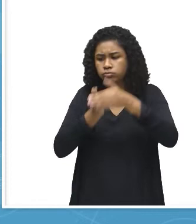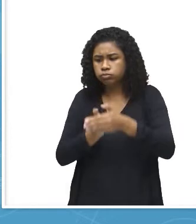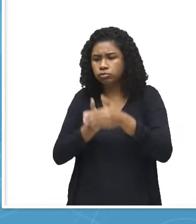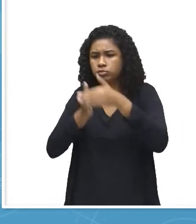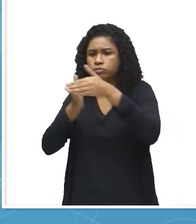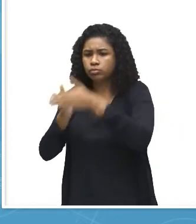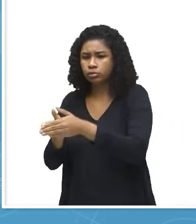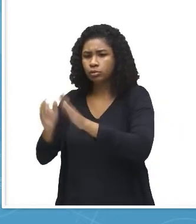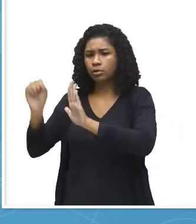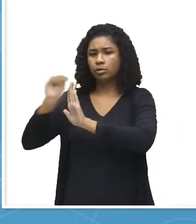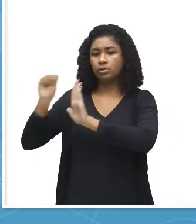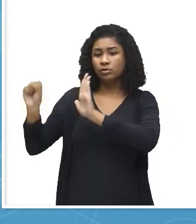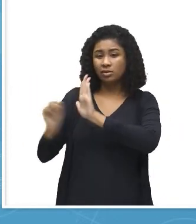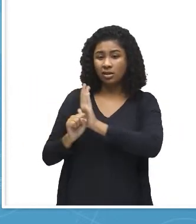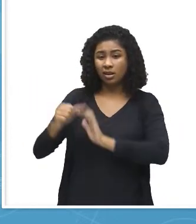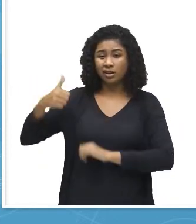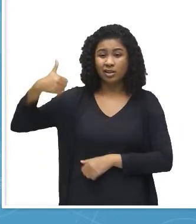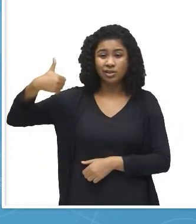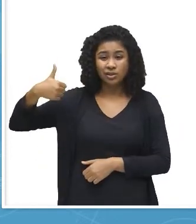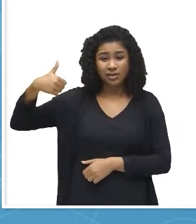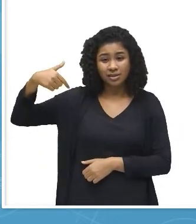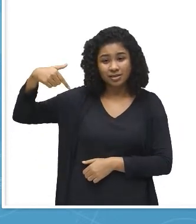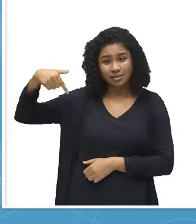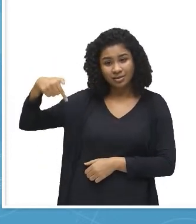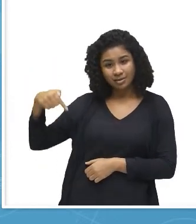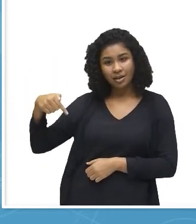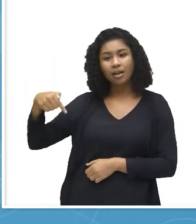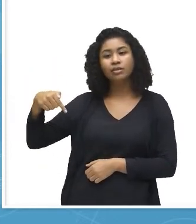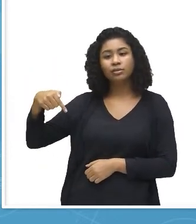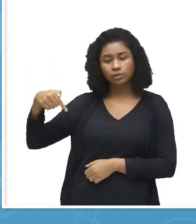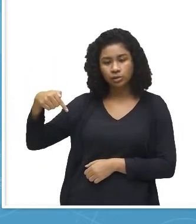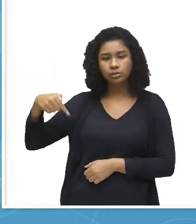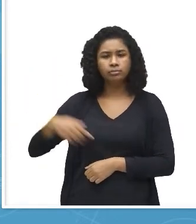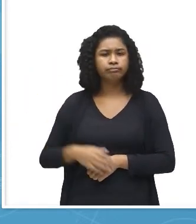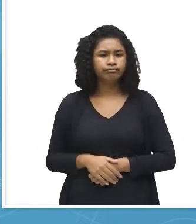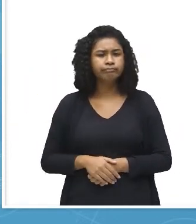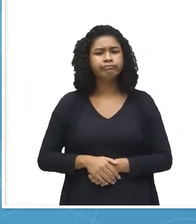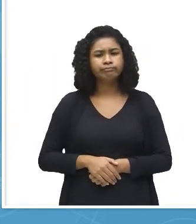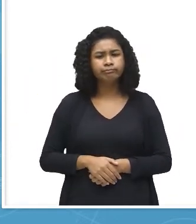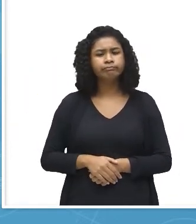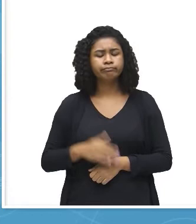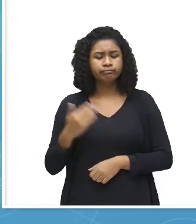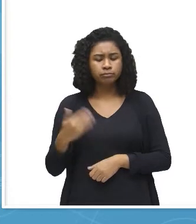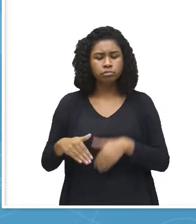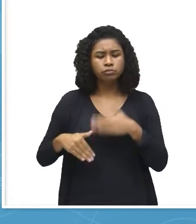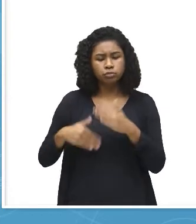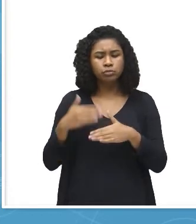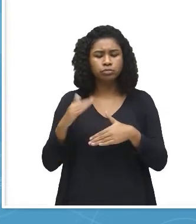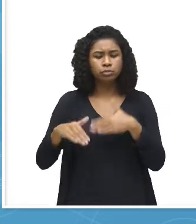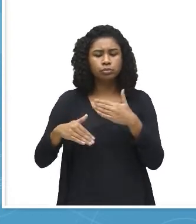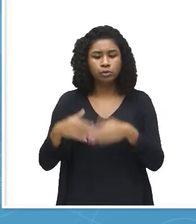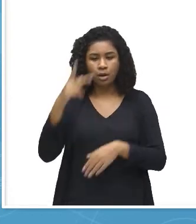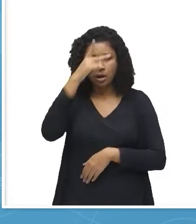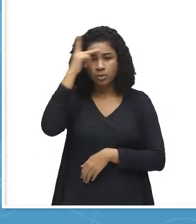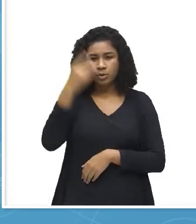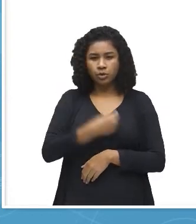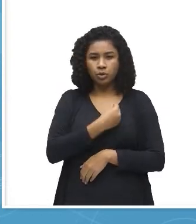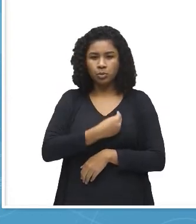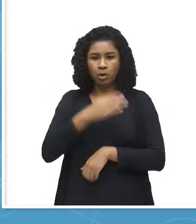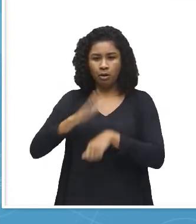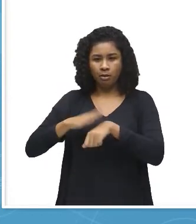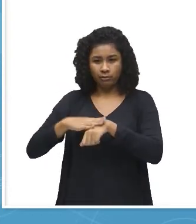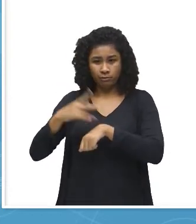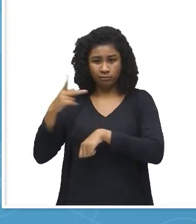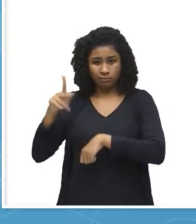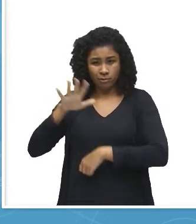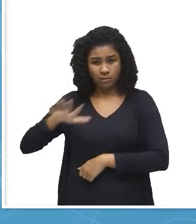Olha só, gente, desde o século XVII. E aos poucos foram desalojando os comerciantes de outros países